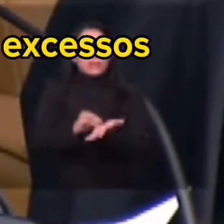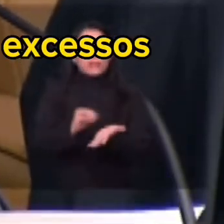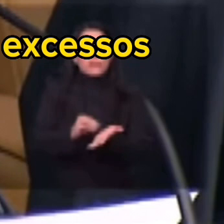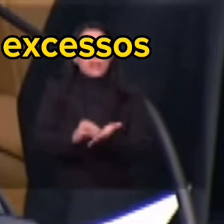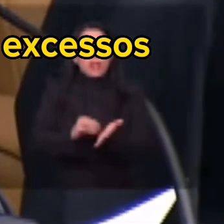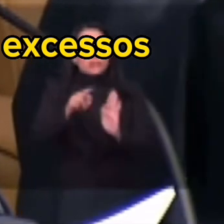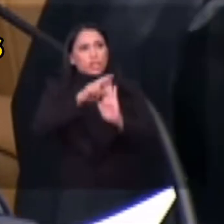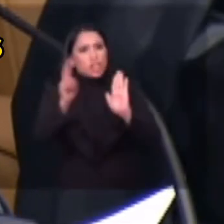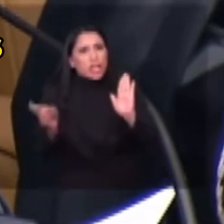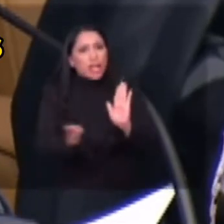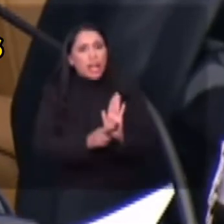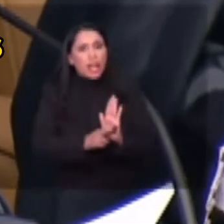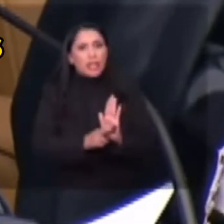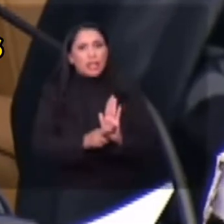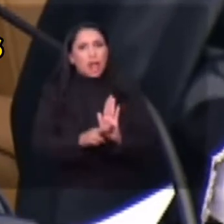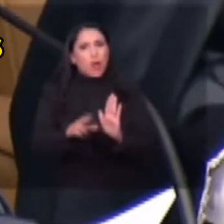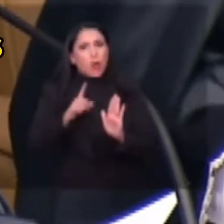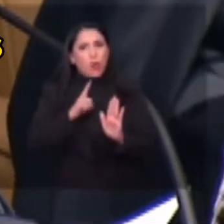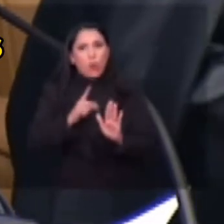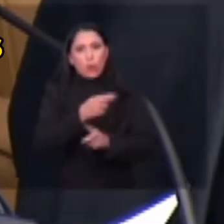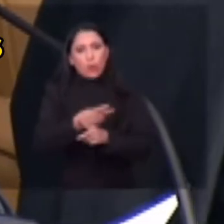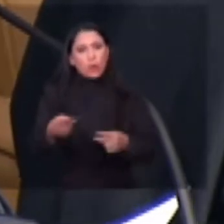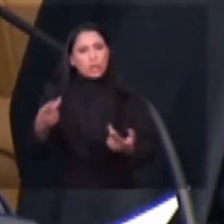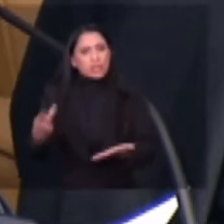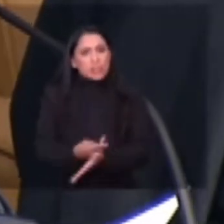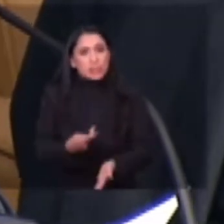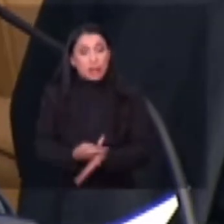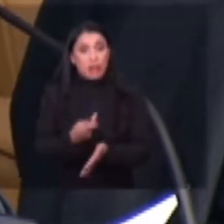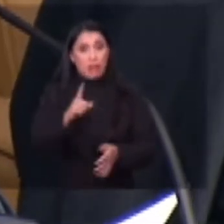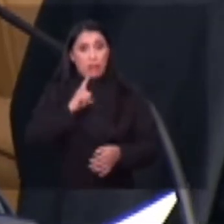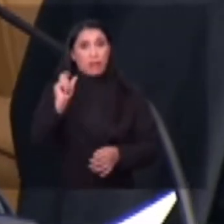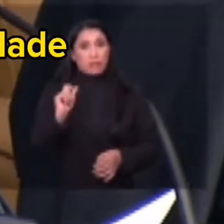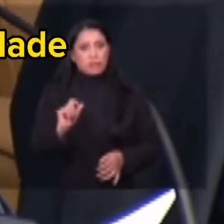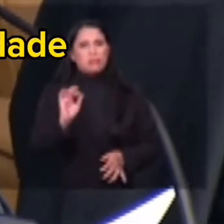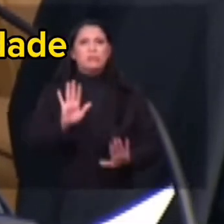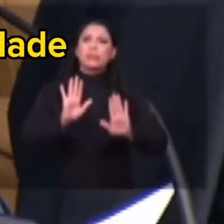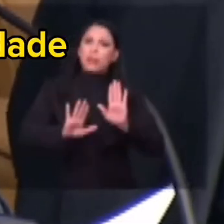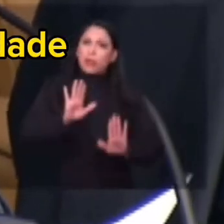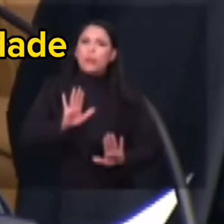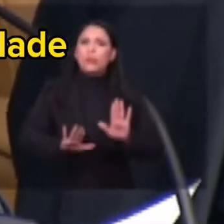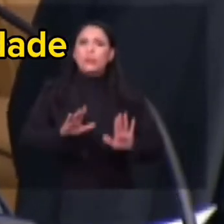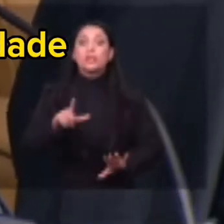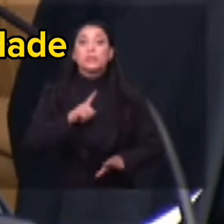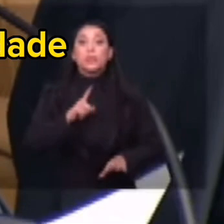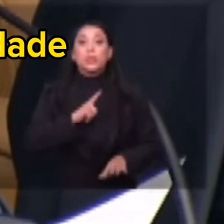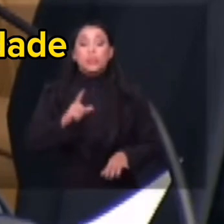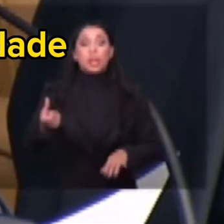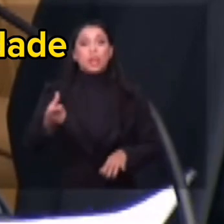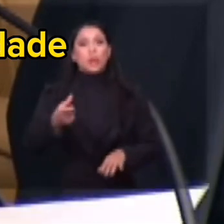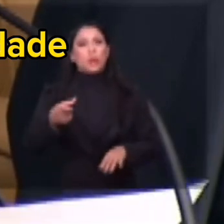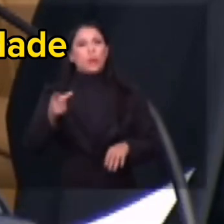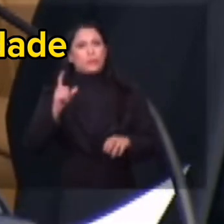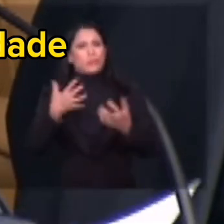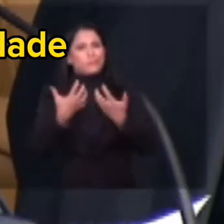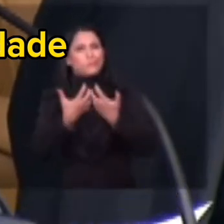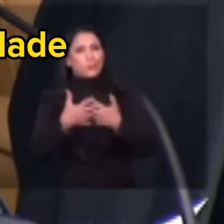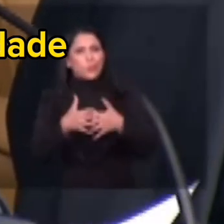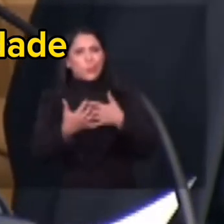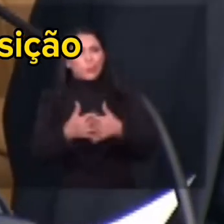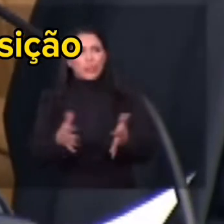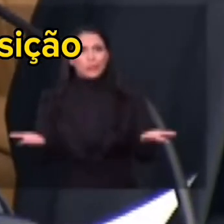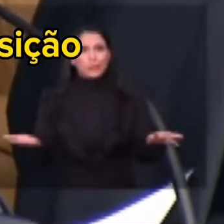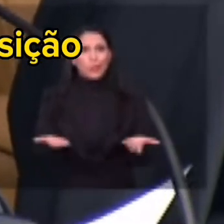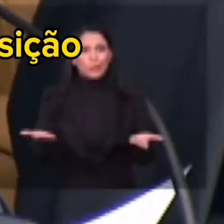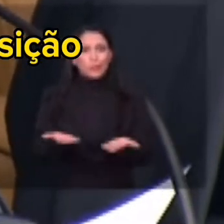excessos. A despeito das dificuldades momentâneas, e talvez mais ainda por se ter este quadro tão complexo na